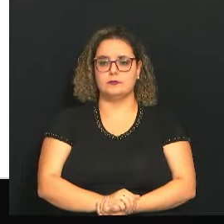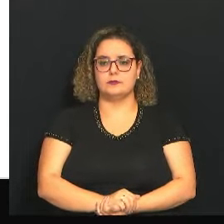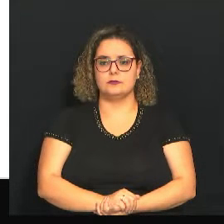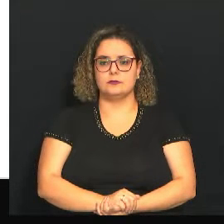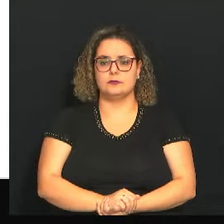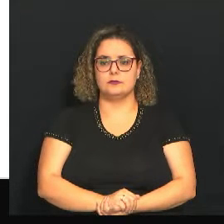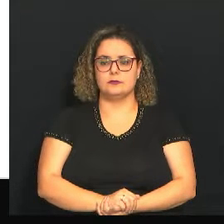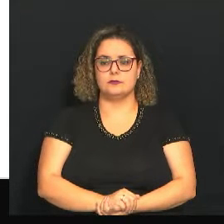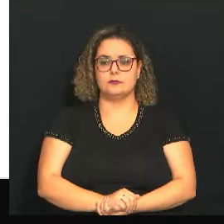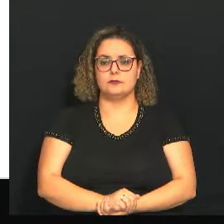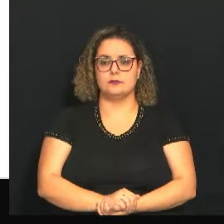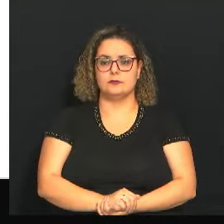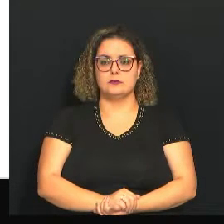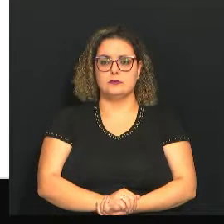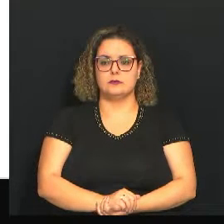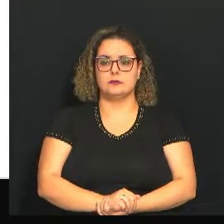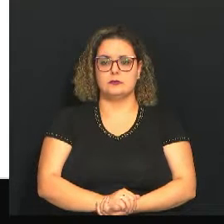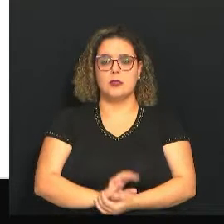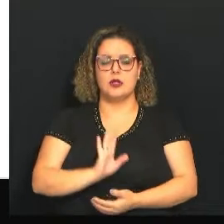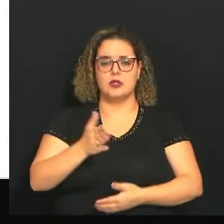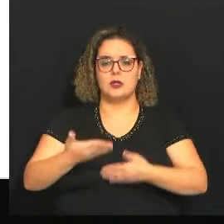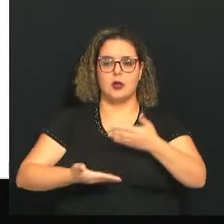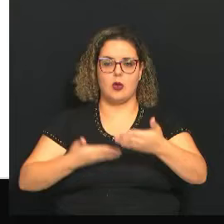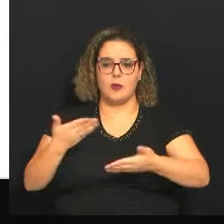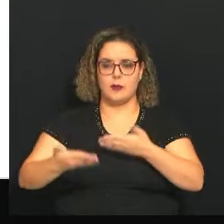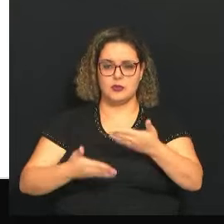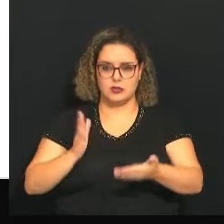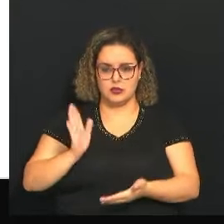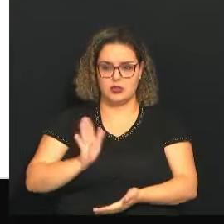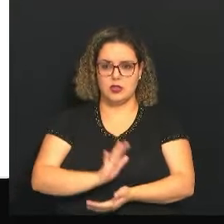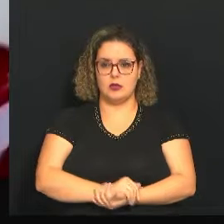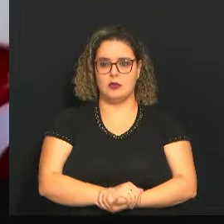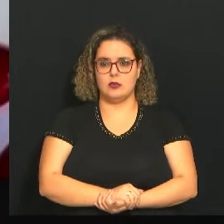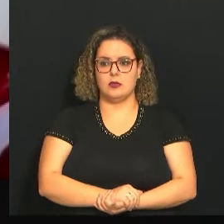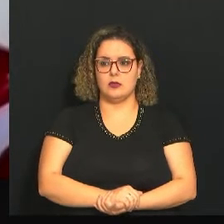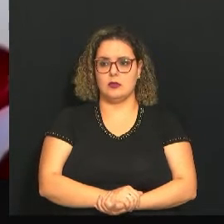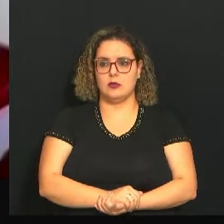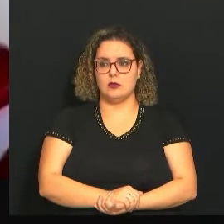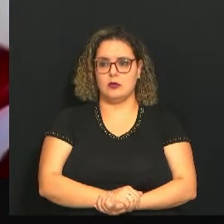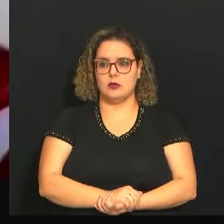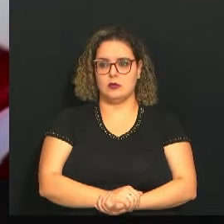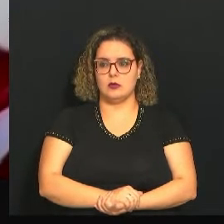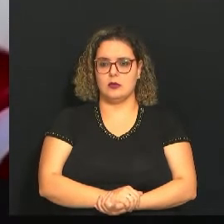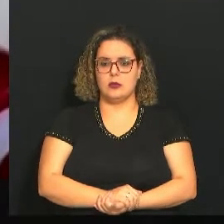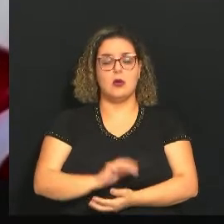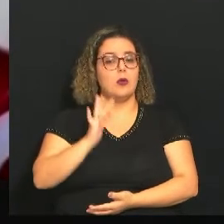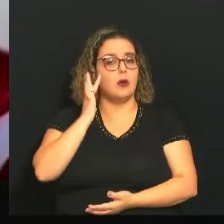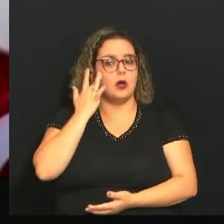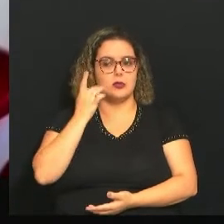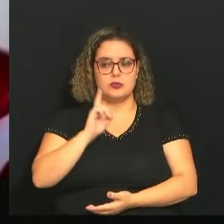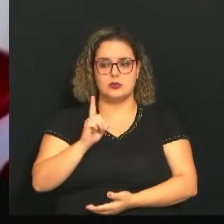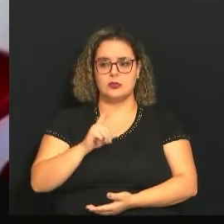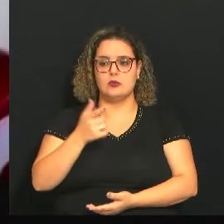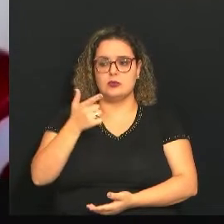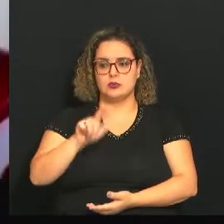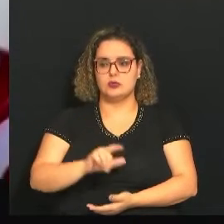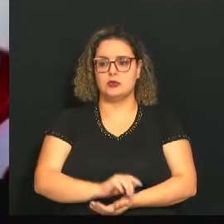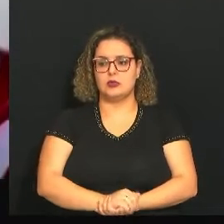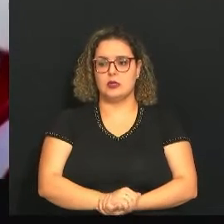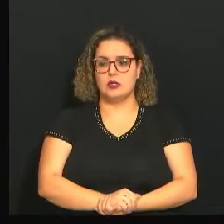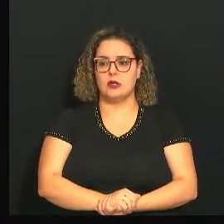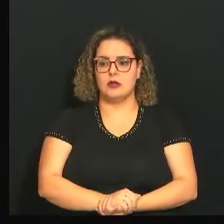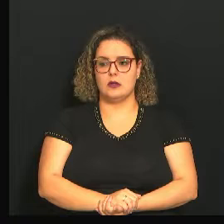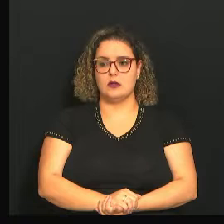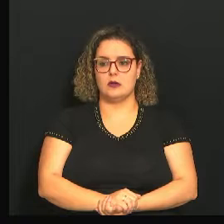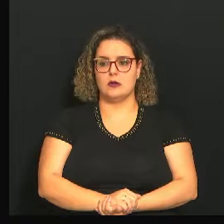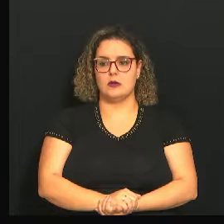Já está compartilhado? Eu acho que não. Não? Então, eu vou novamente, porque às vezes a